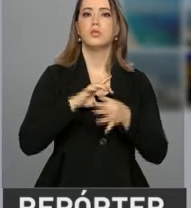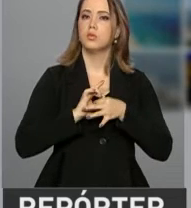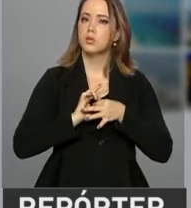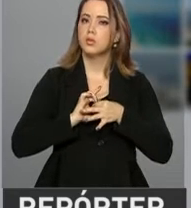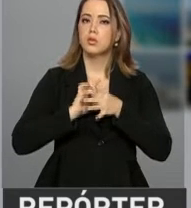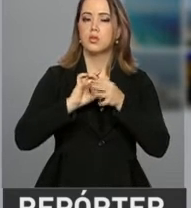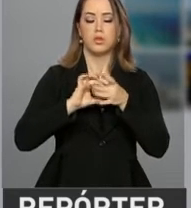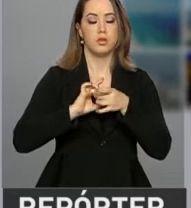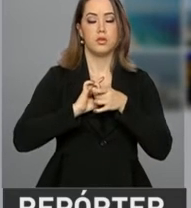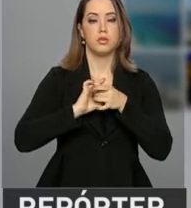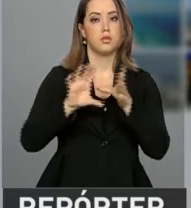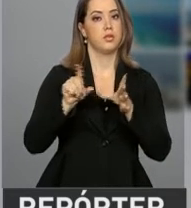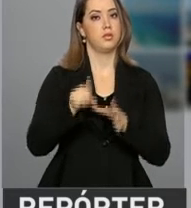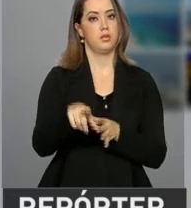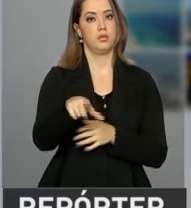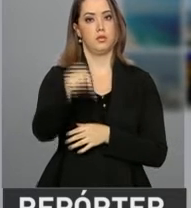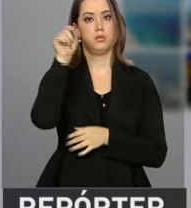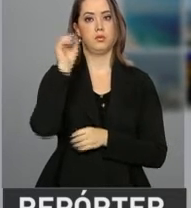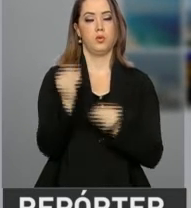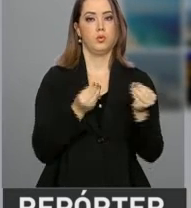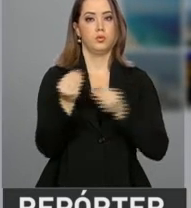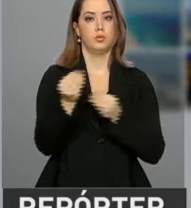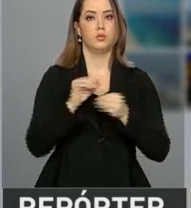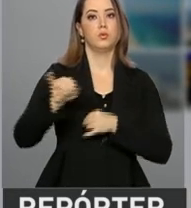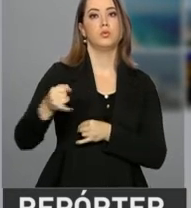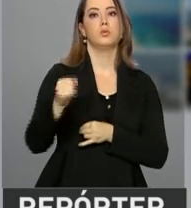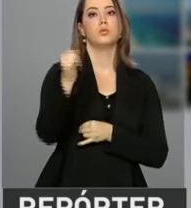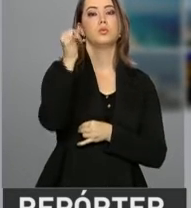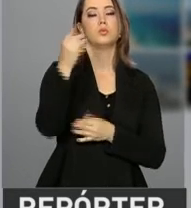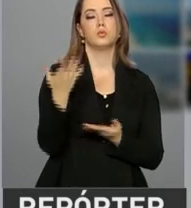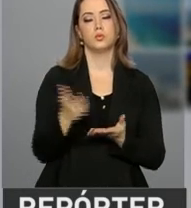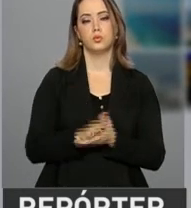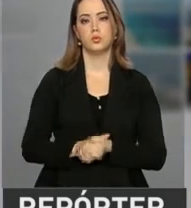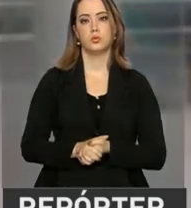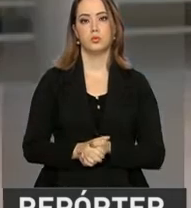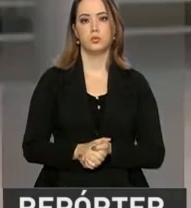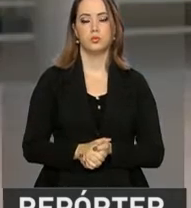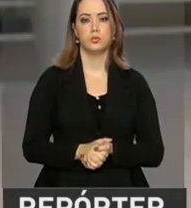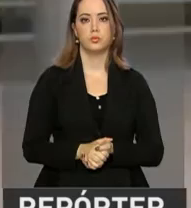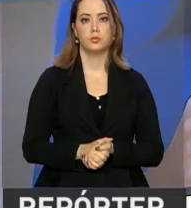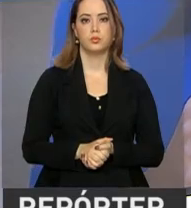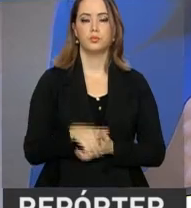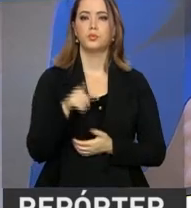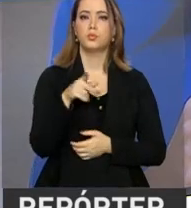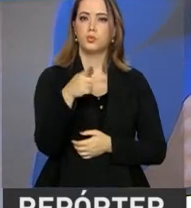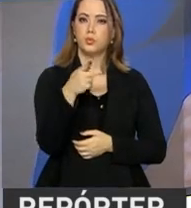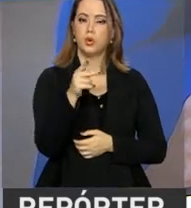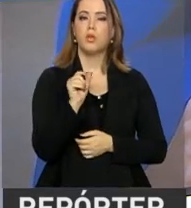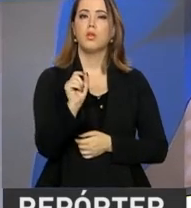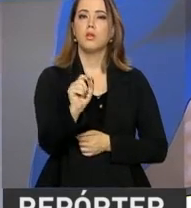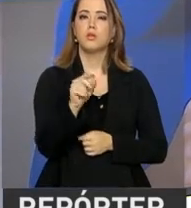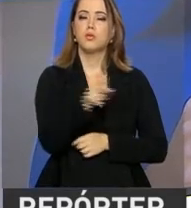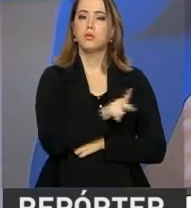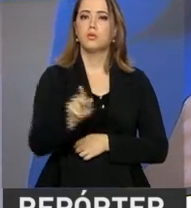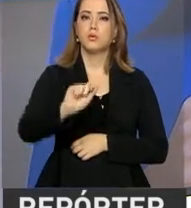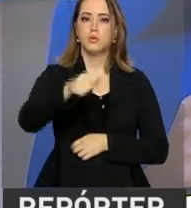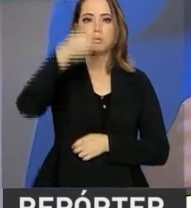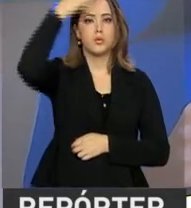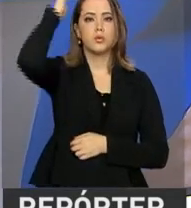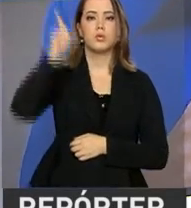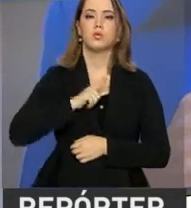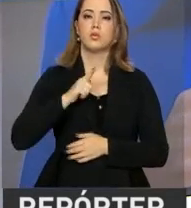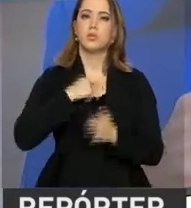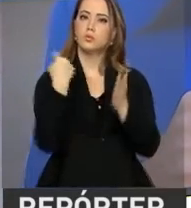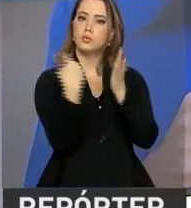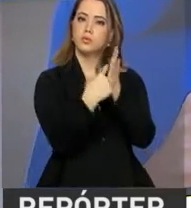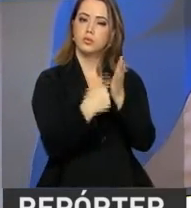política monetária tem como prioridade combater a inflação. Renata? Paola, e o presidente em exercício, Michel Temer, tem agenda